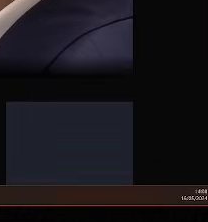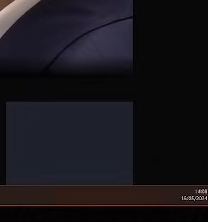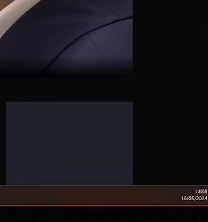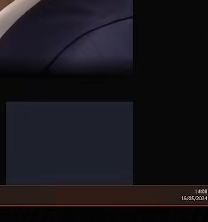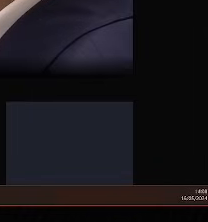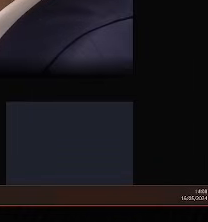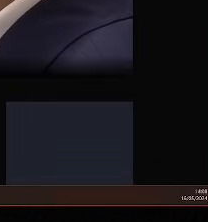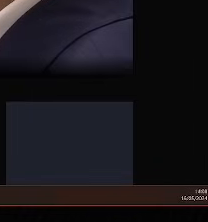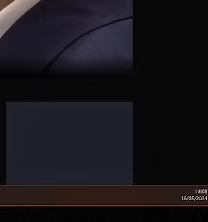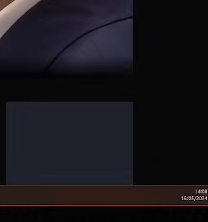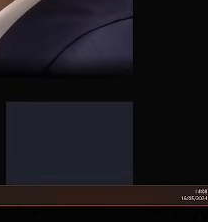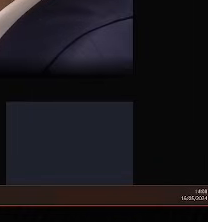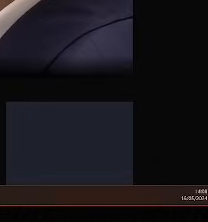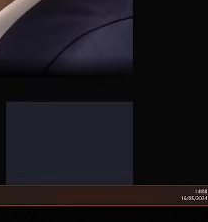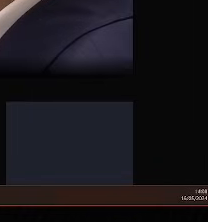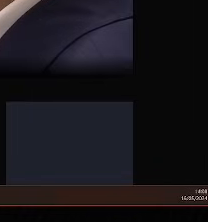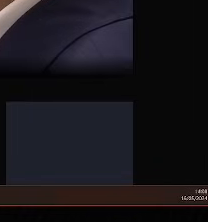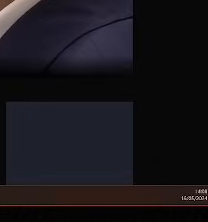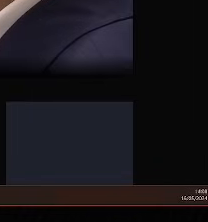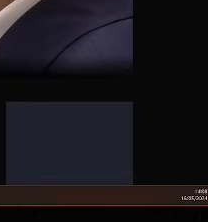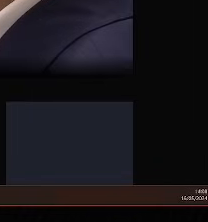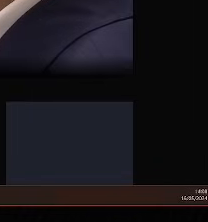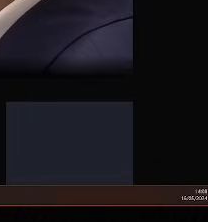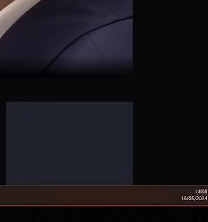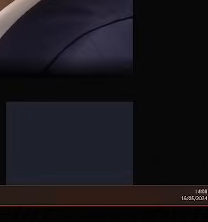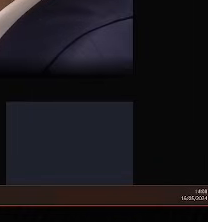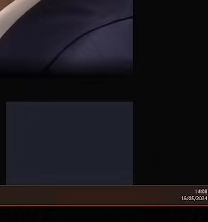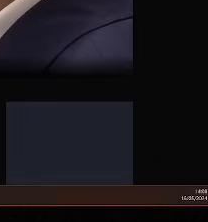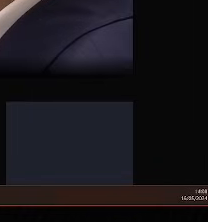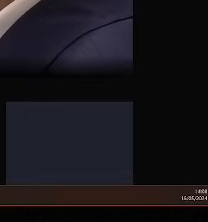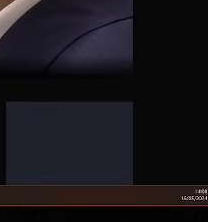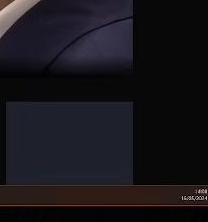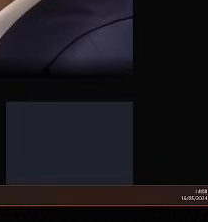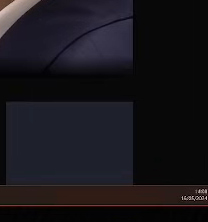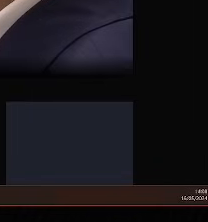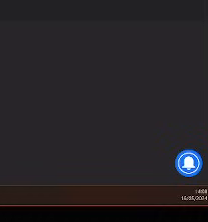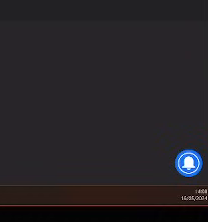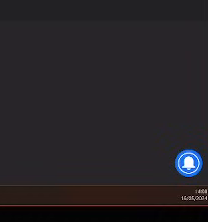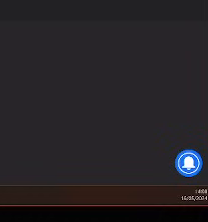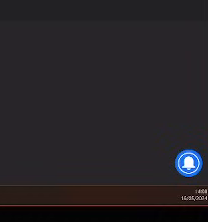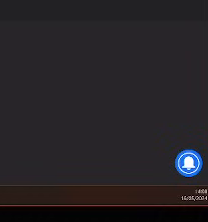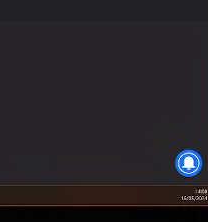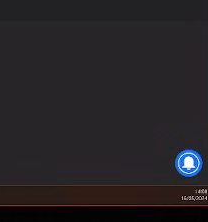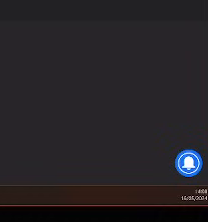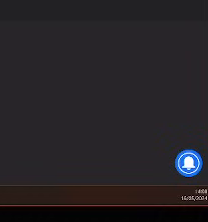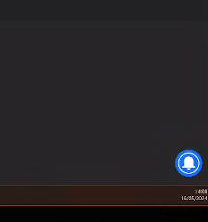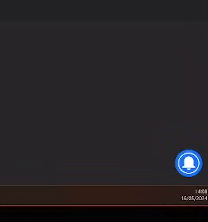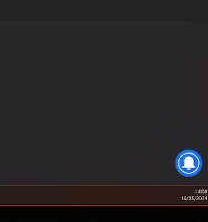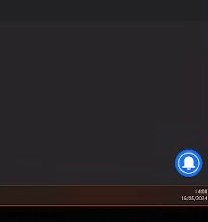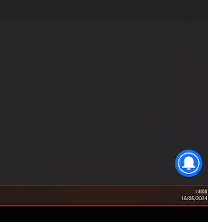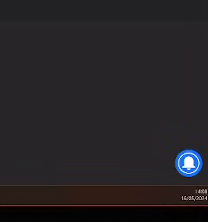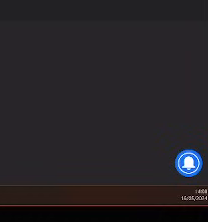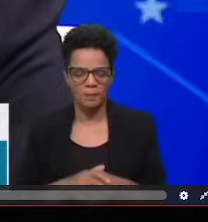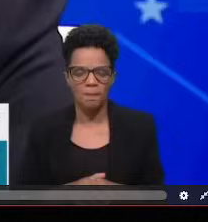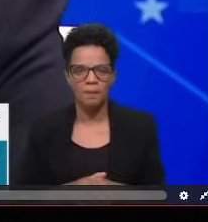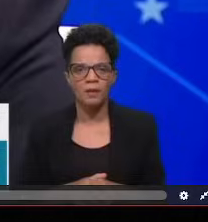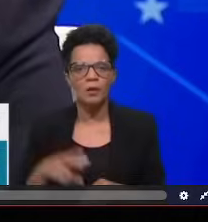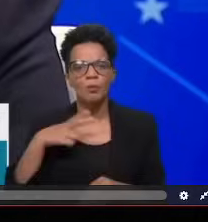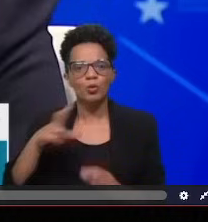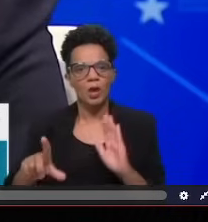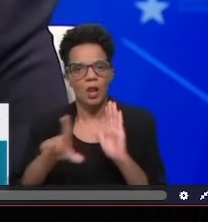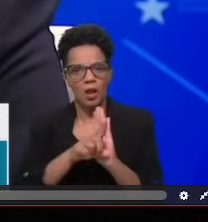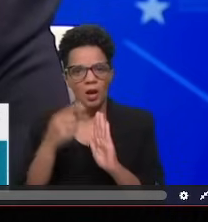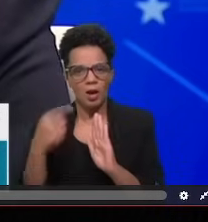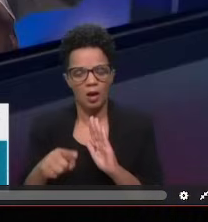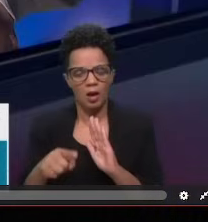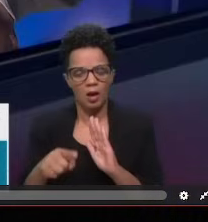afinal de contas houve um vídeo a circular no WhatsApp portanto deve ter acontecido alguma coisa não deed nadamente os acordos de shengen